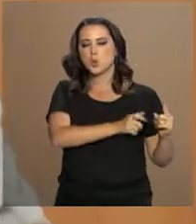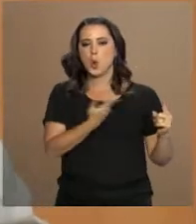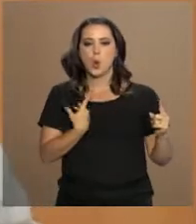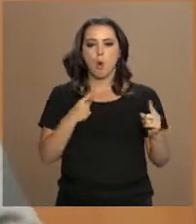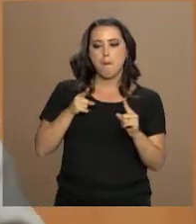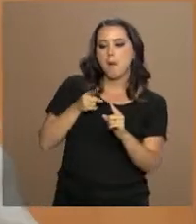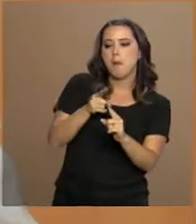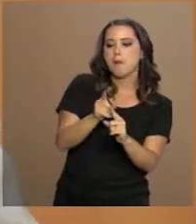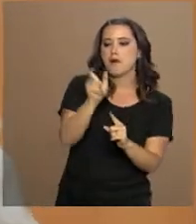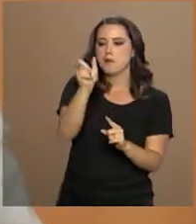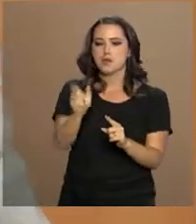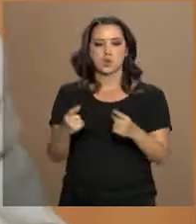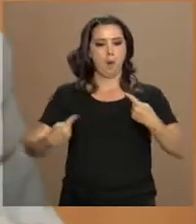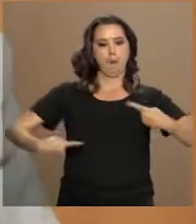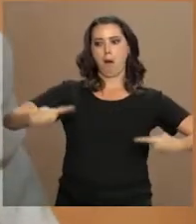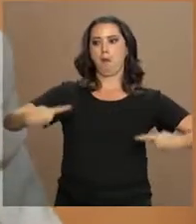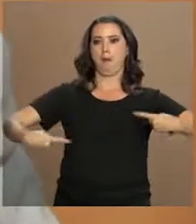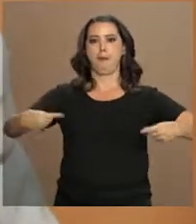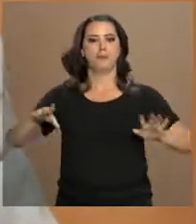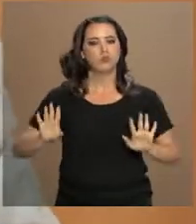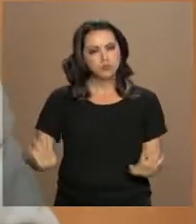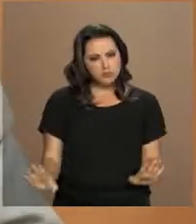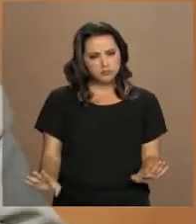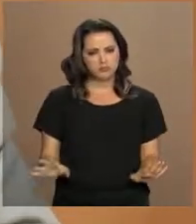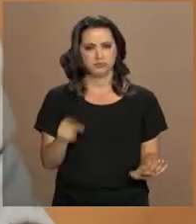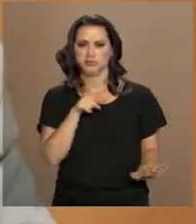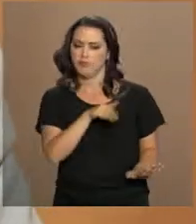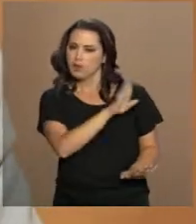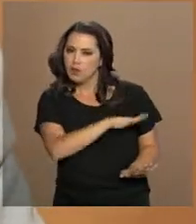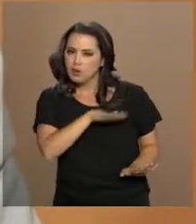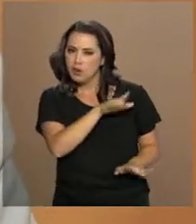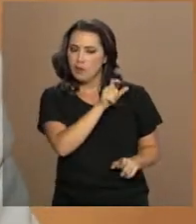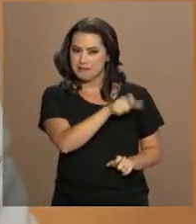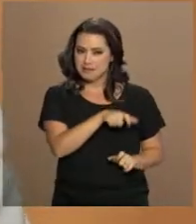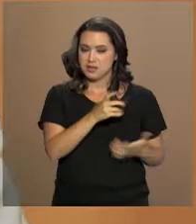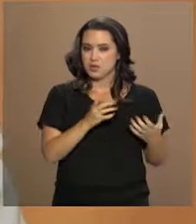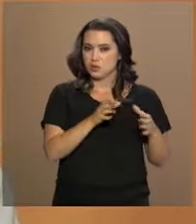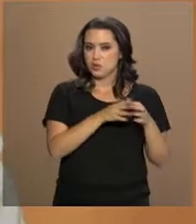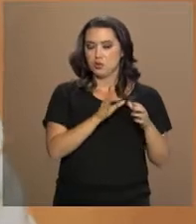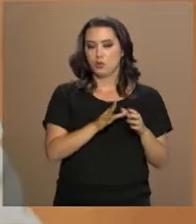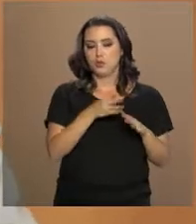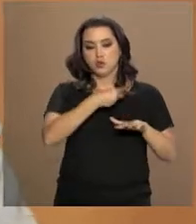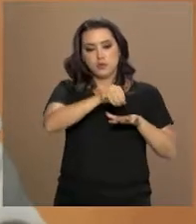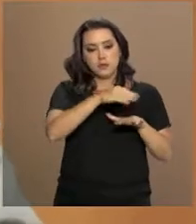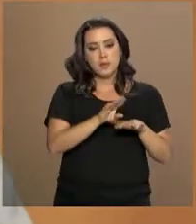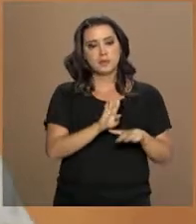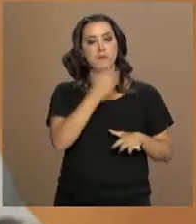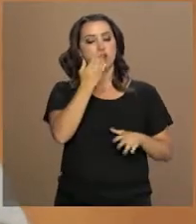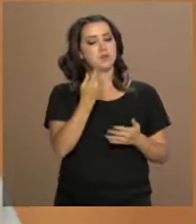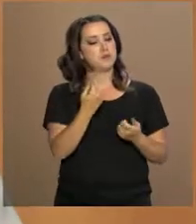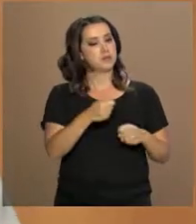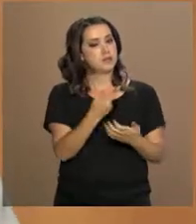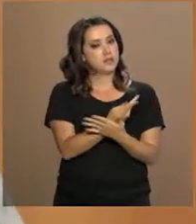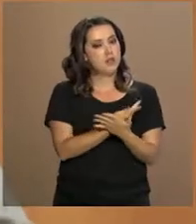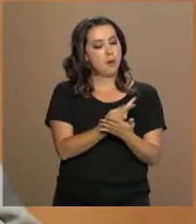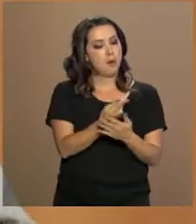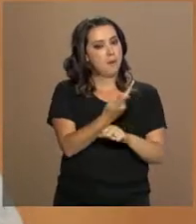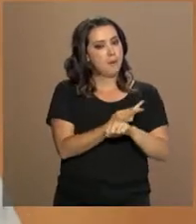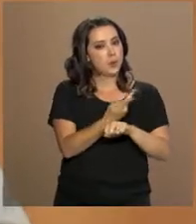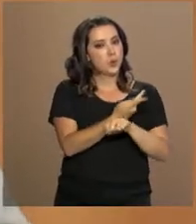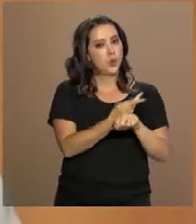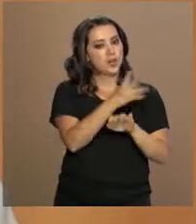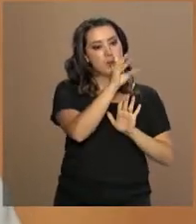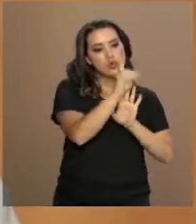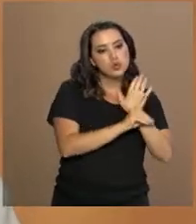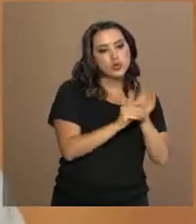por exemplo, candidatos um ao outro. Neste caso, quem se sentir prejudicado ou agredido deve procurar os seus direitos